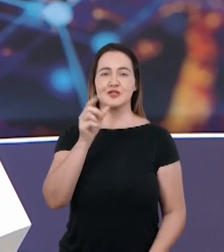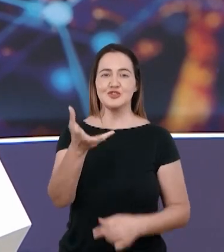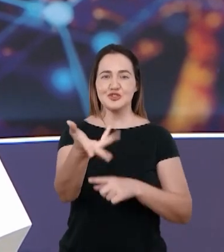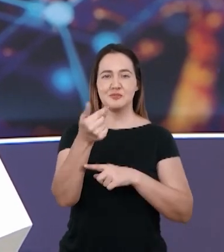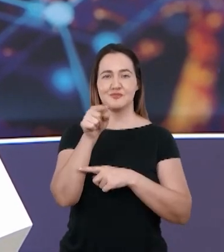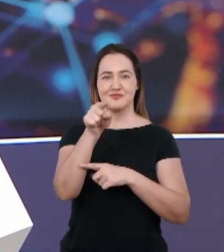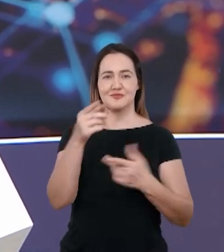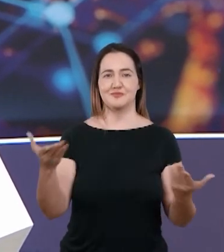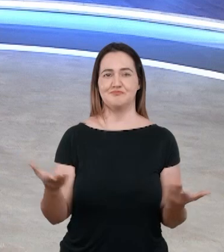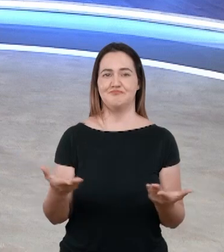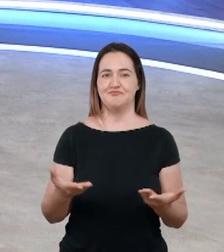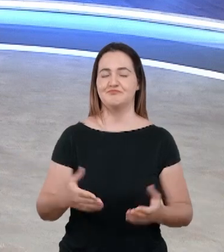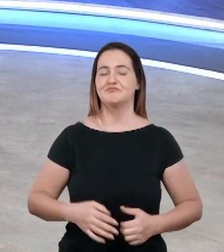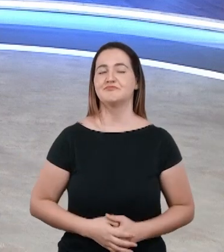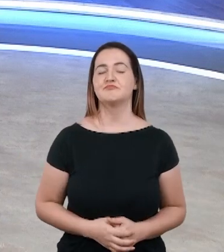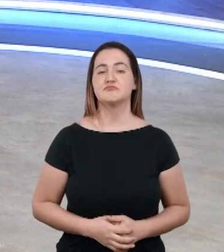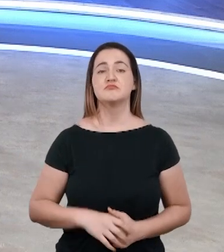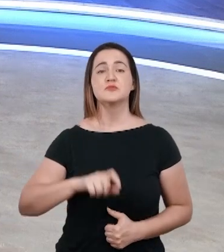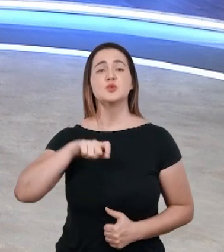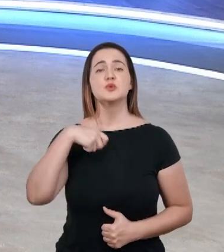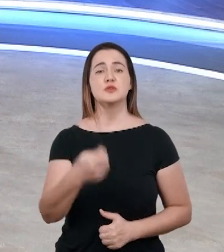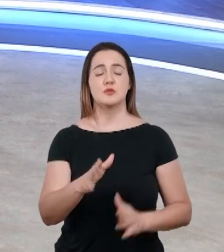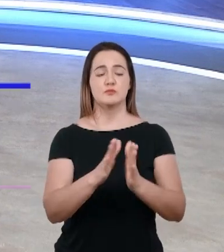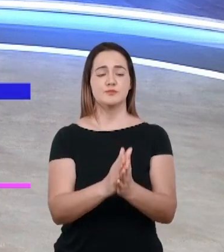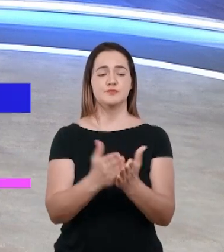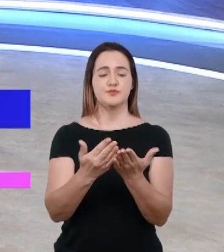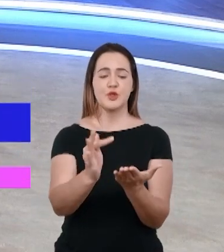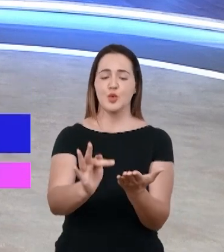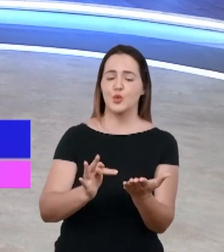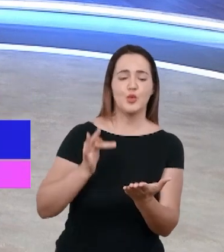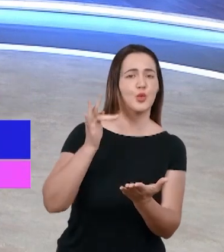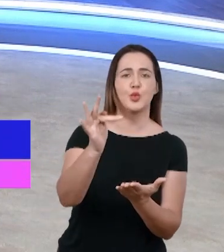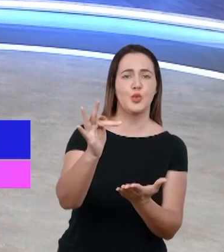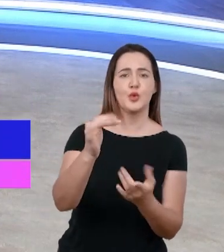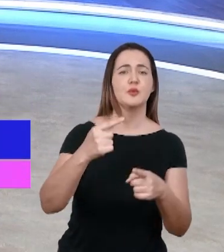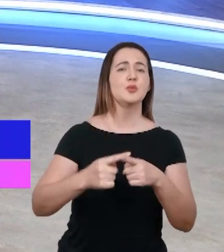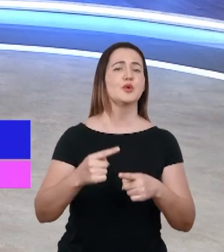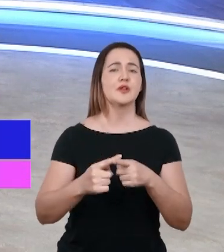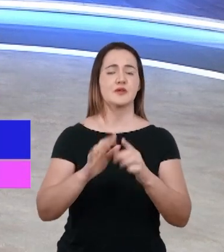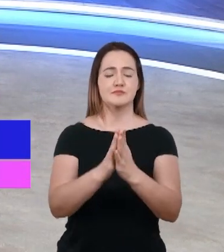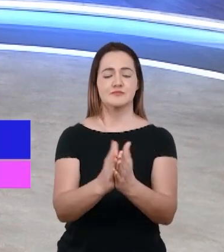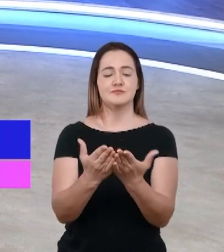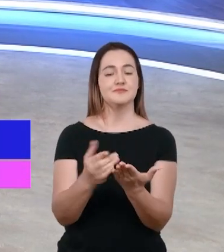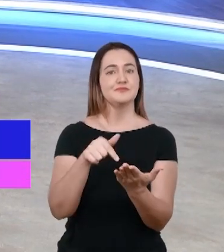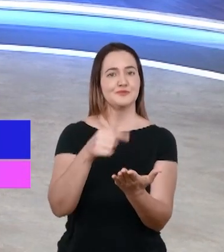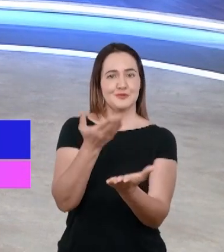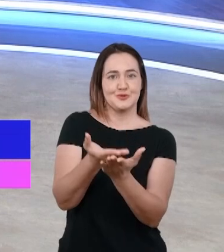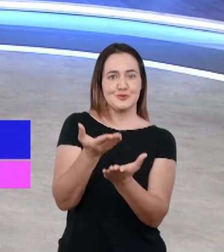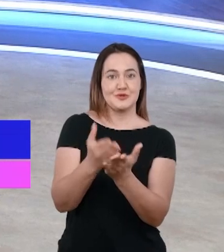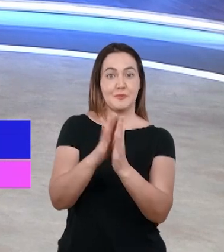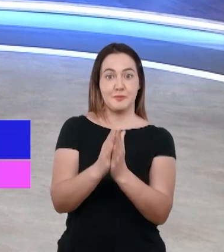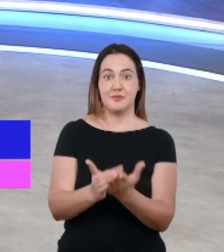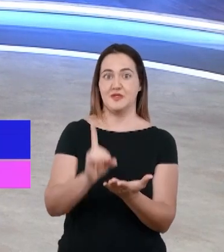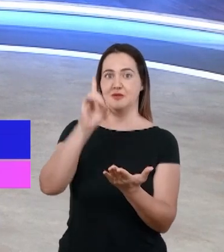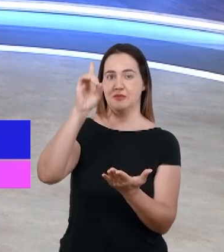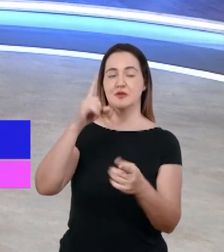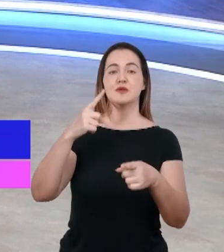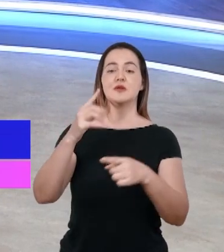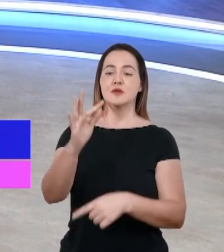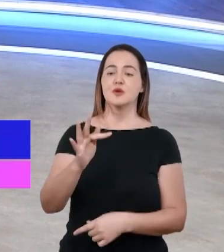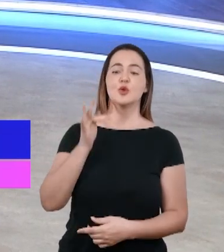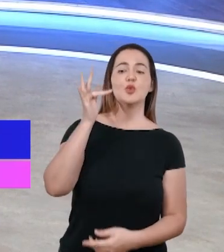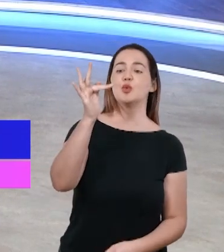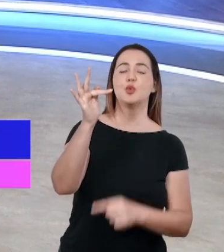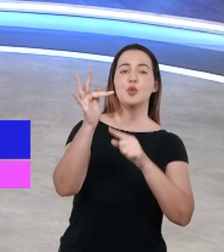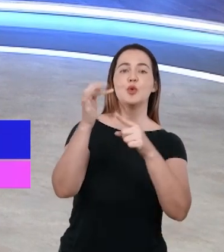seu coração. O nome do programa é A Arena do Futuro. Arena porque discutimos a Bíblia e do futuro